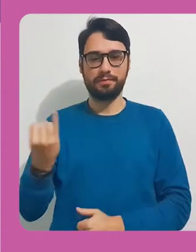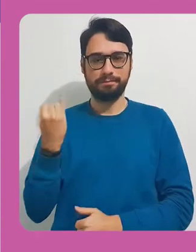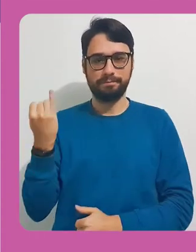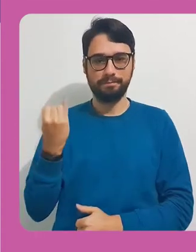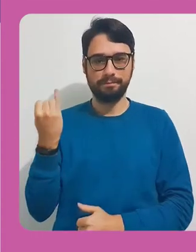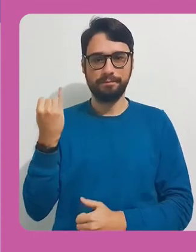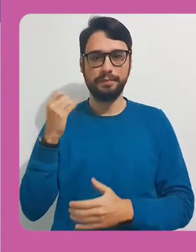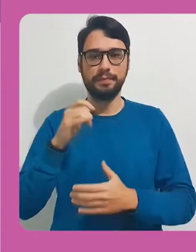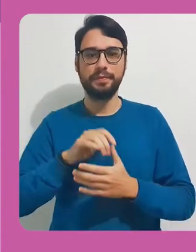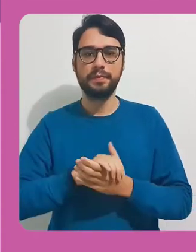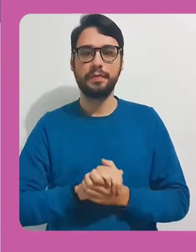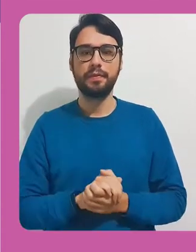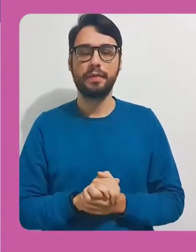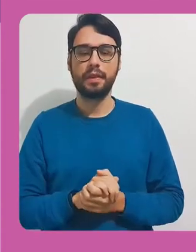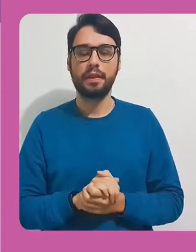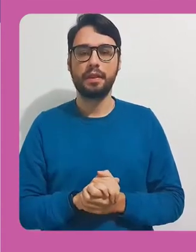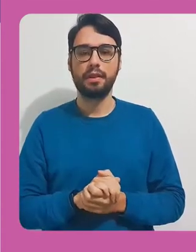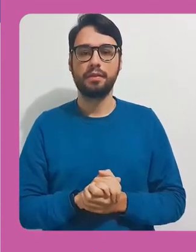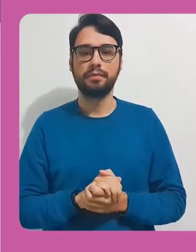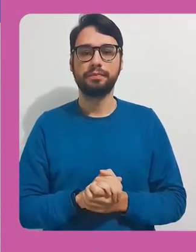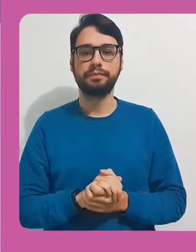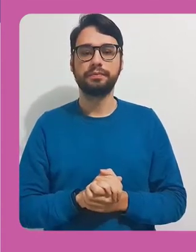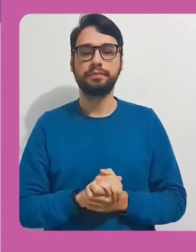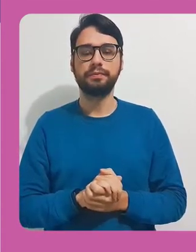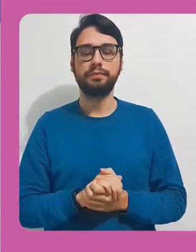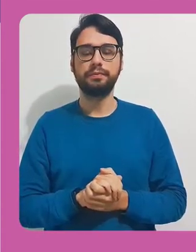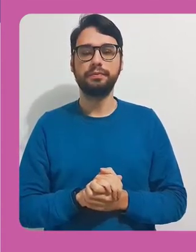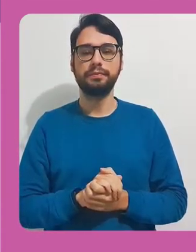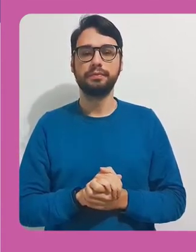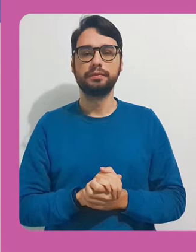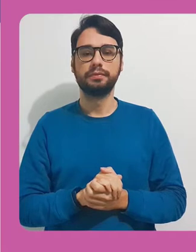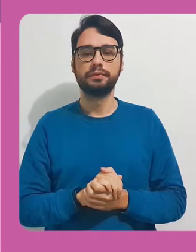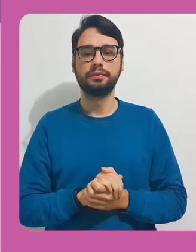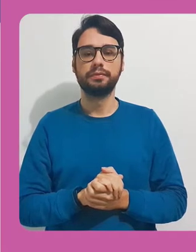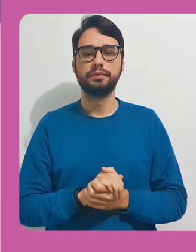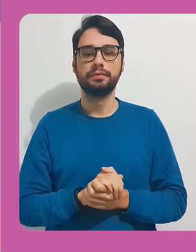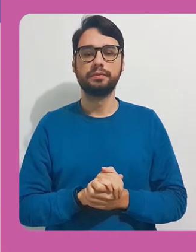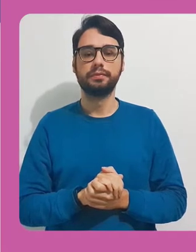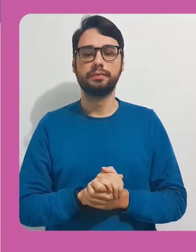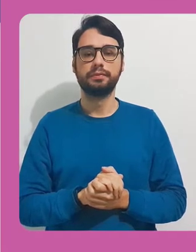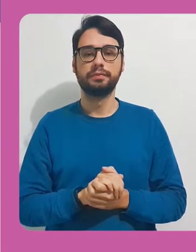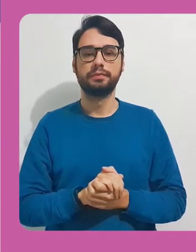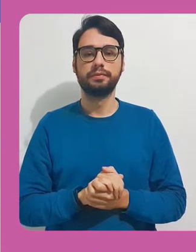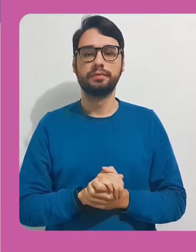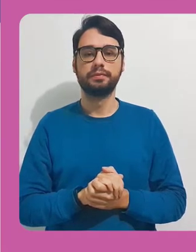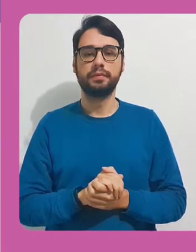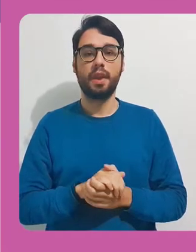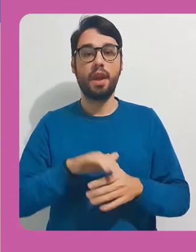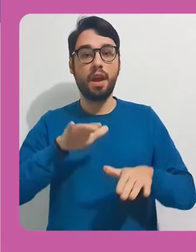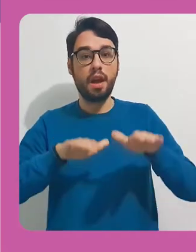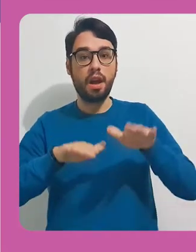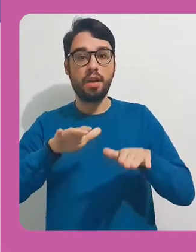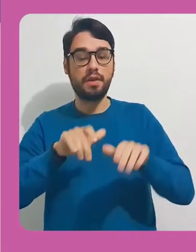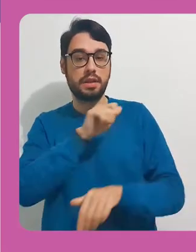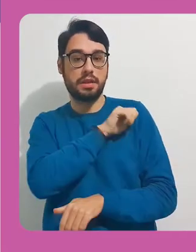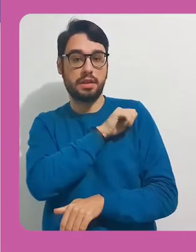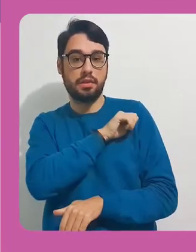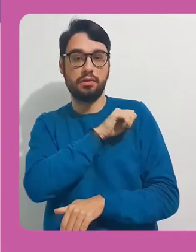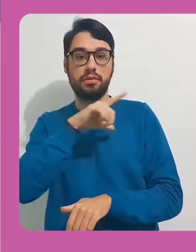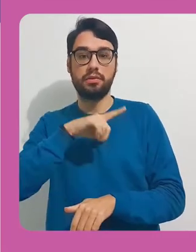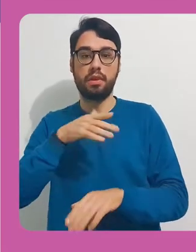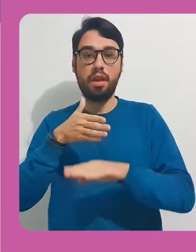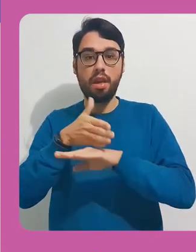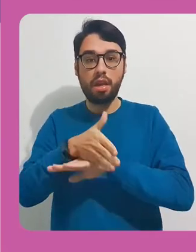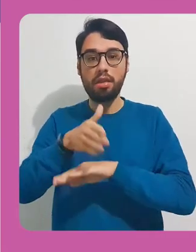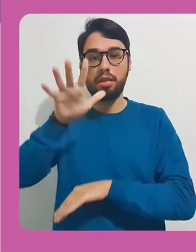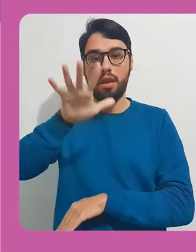conhecem o professor pela primeira vez quando eles veem a sua foto no perfil ou quando eles acessam